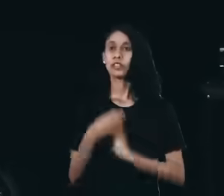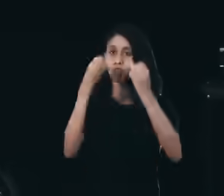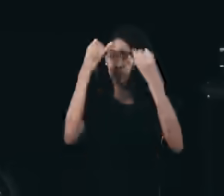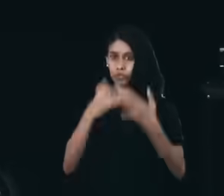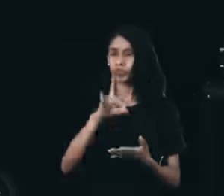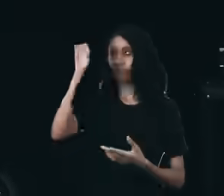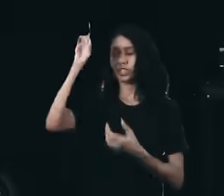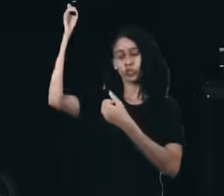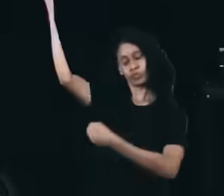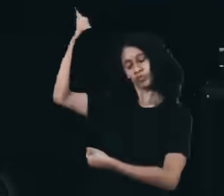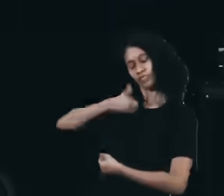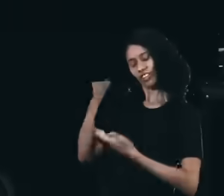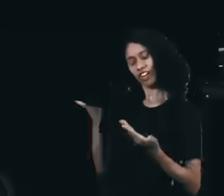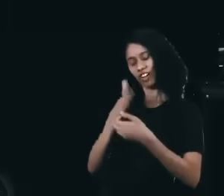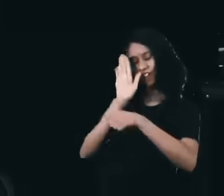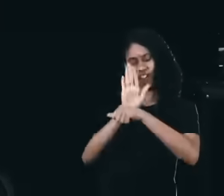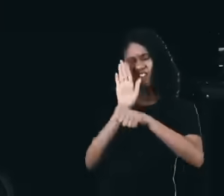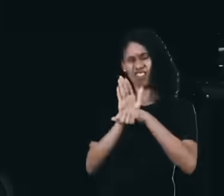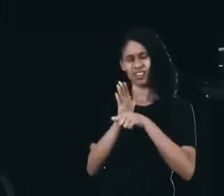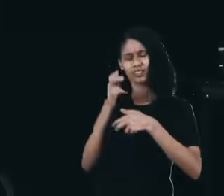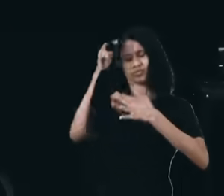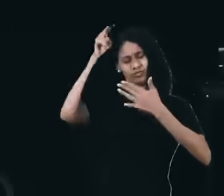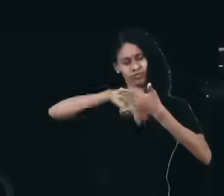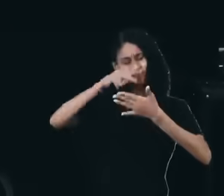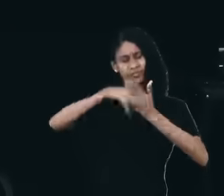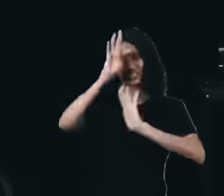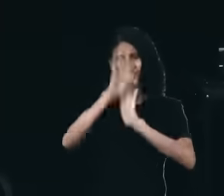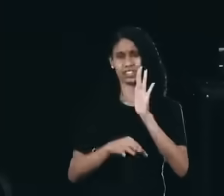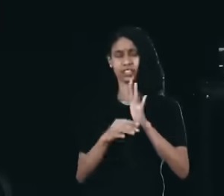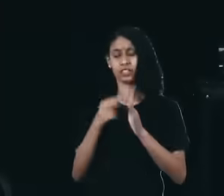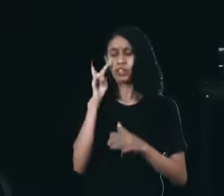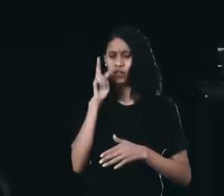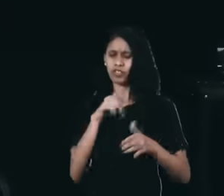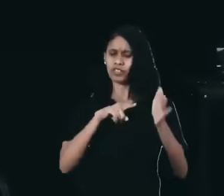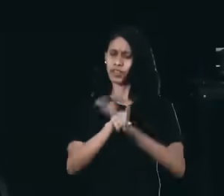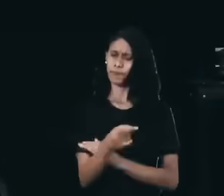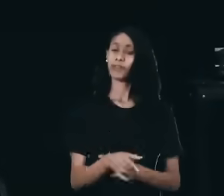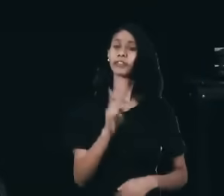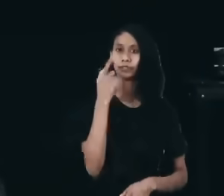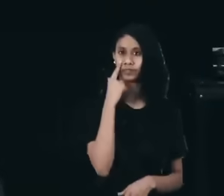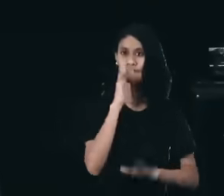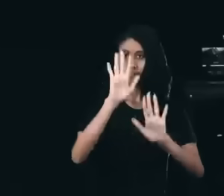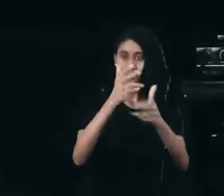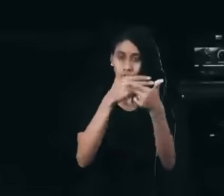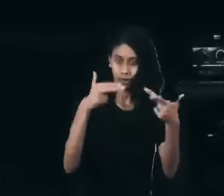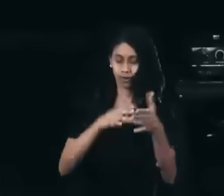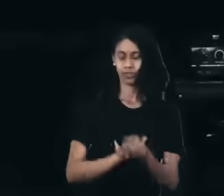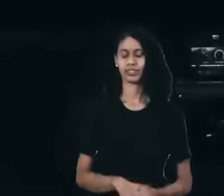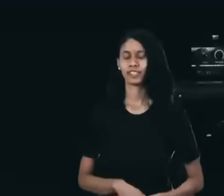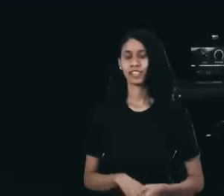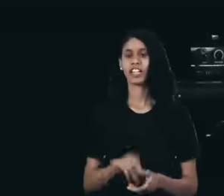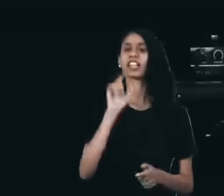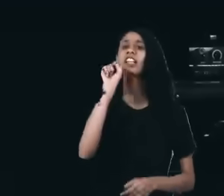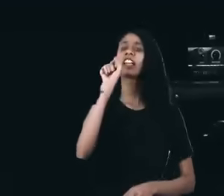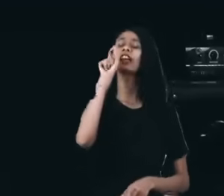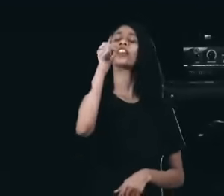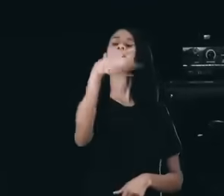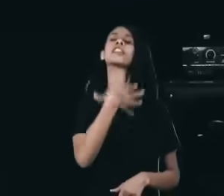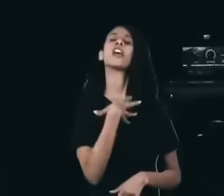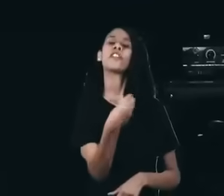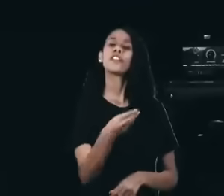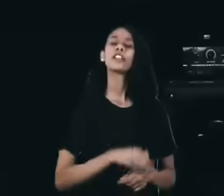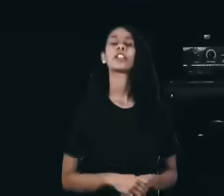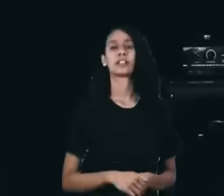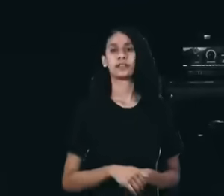falou comigo essa tarde. Quando eu estava lendo esse texto, que eu vi essa pergunta, deixa eu te dizer algo. O de quem você é filha